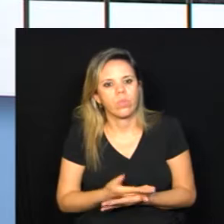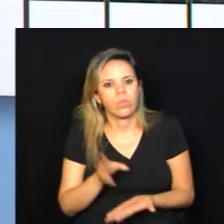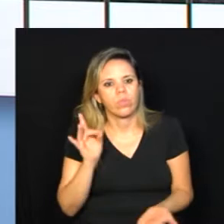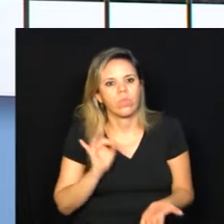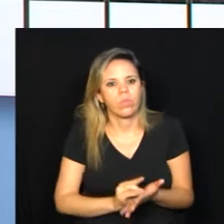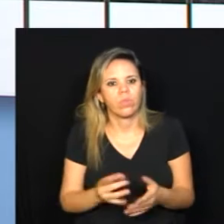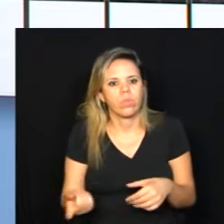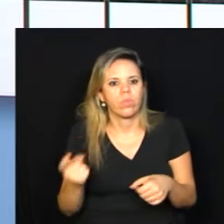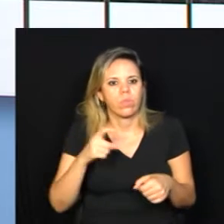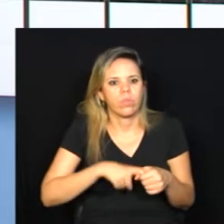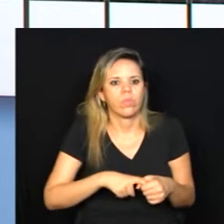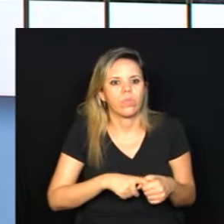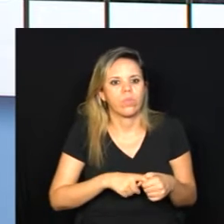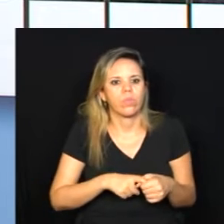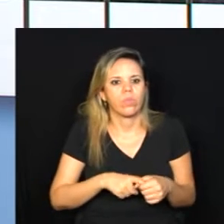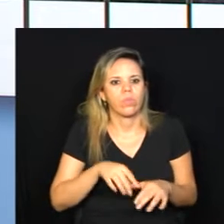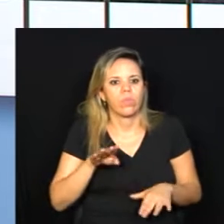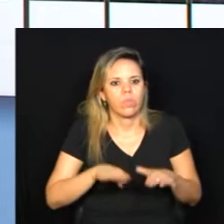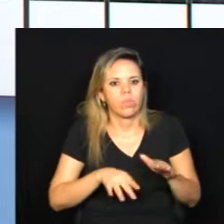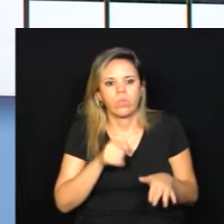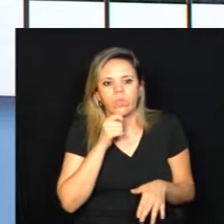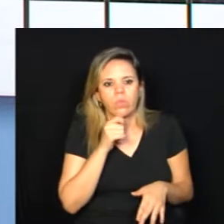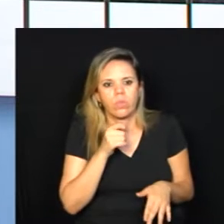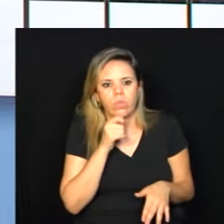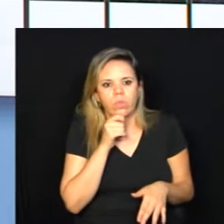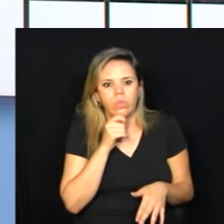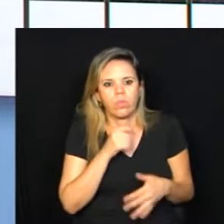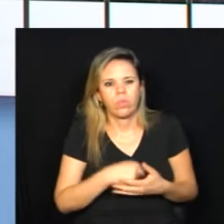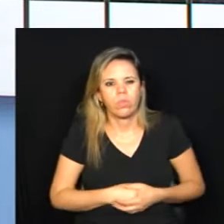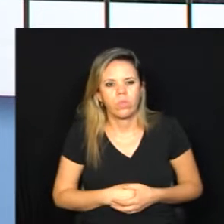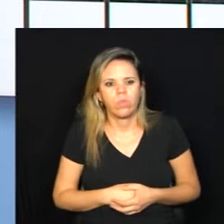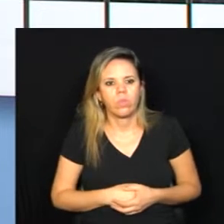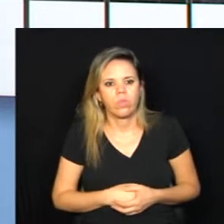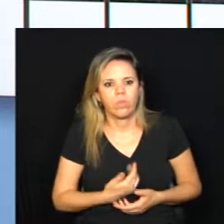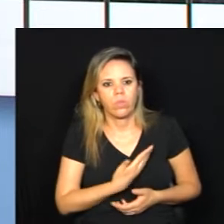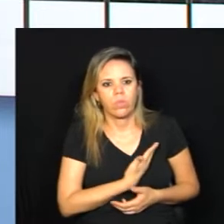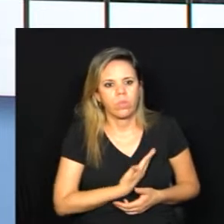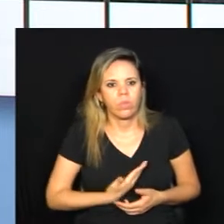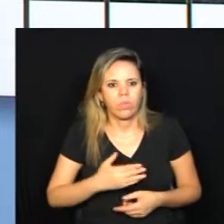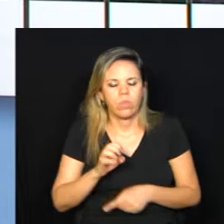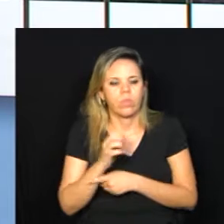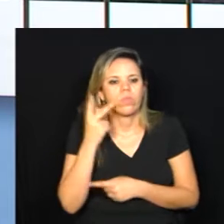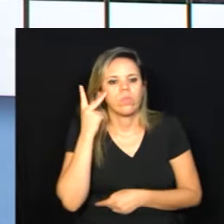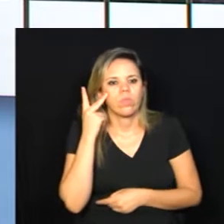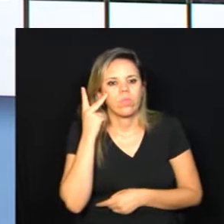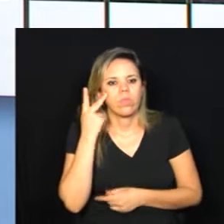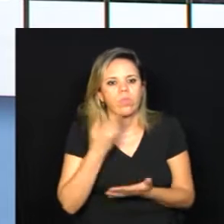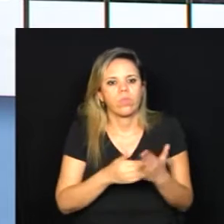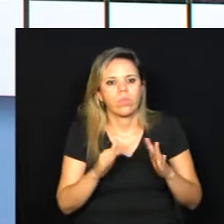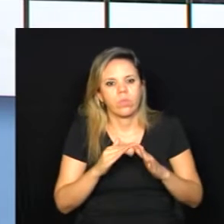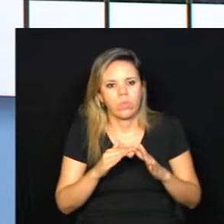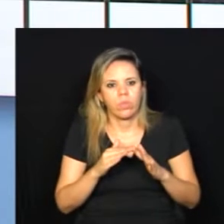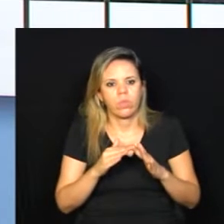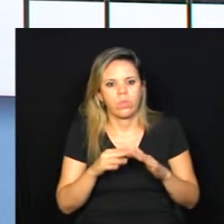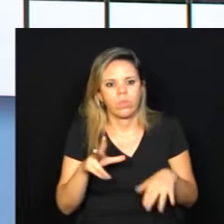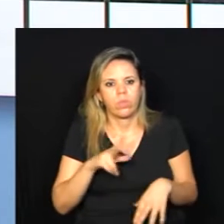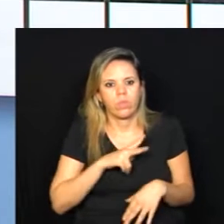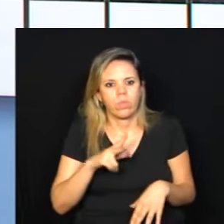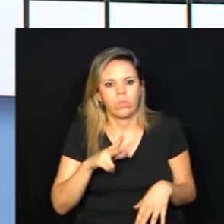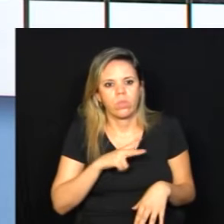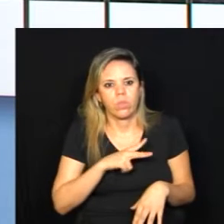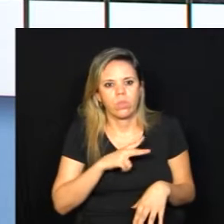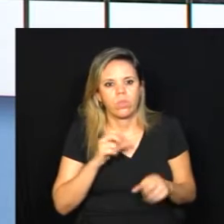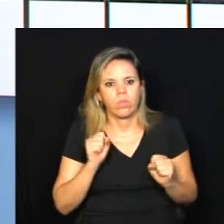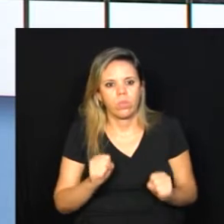realmente voltem. E, de acordo ainda com o governo do estado de São Paulo, as escolas particulares